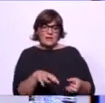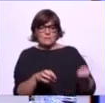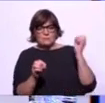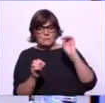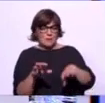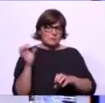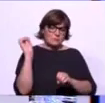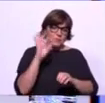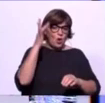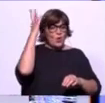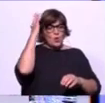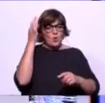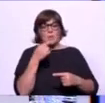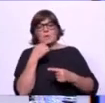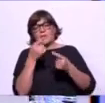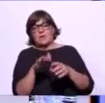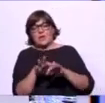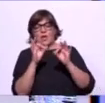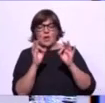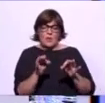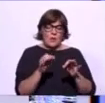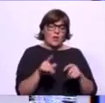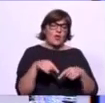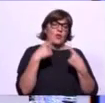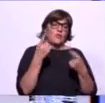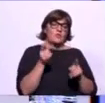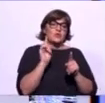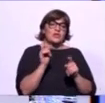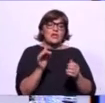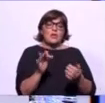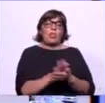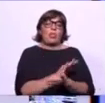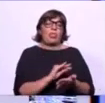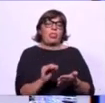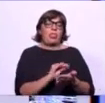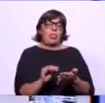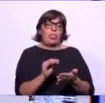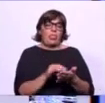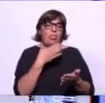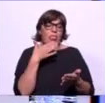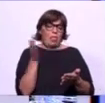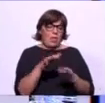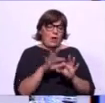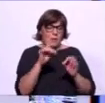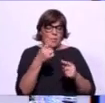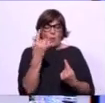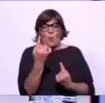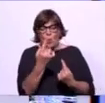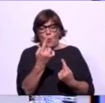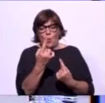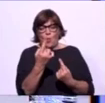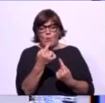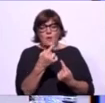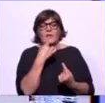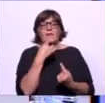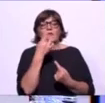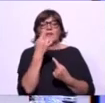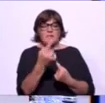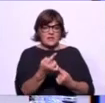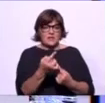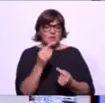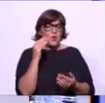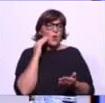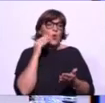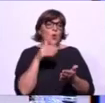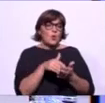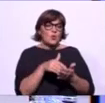fora, como quer dizer que... E depois, os tais jornaleiros, como houve aí um que chegou a dizer que os últimos, ia